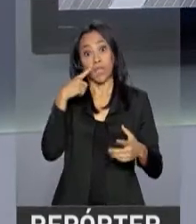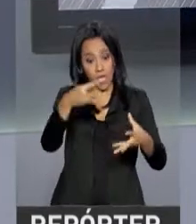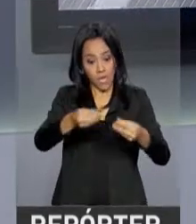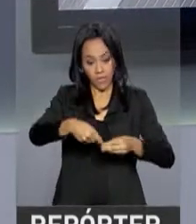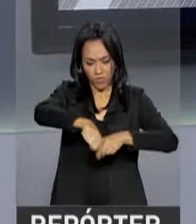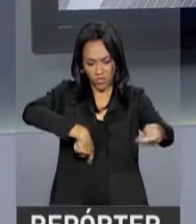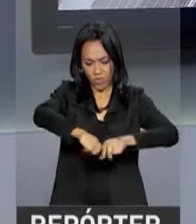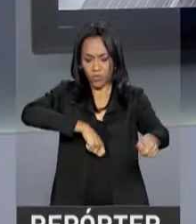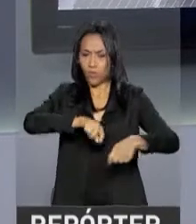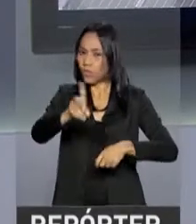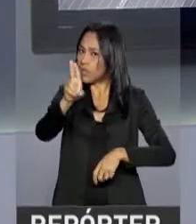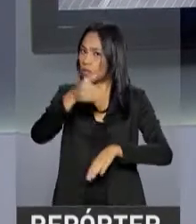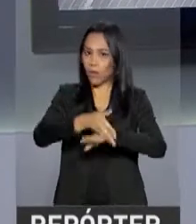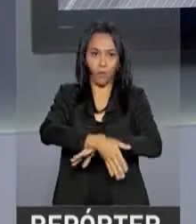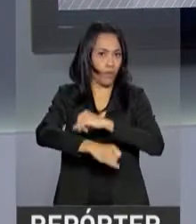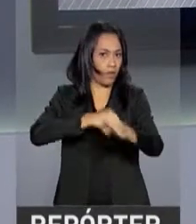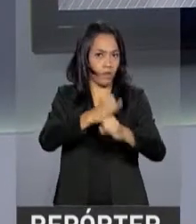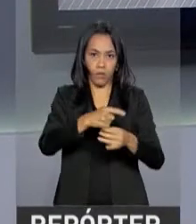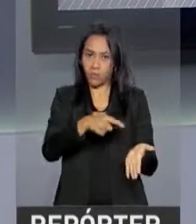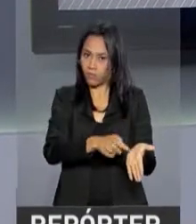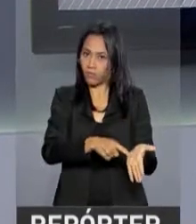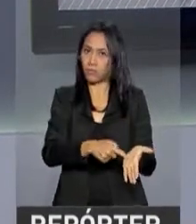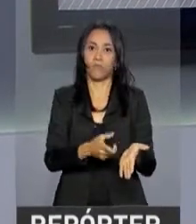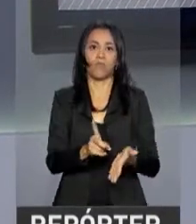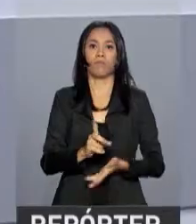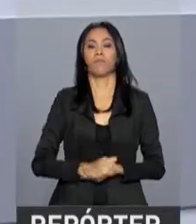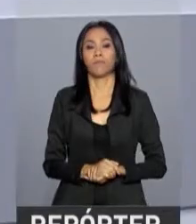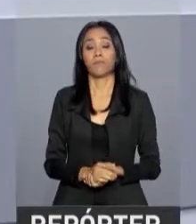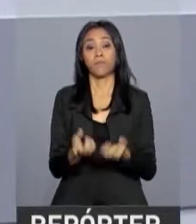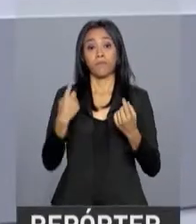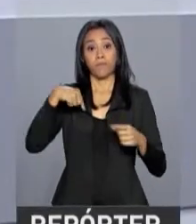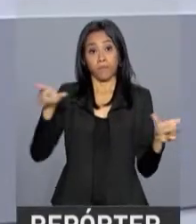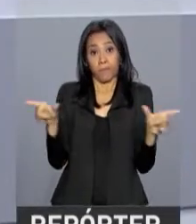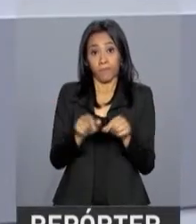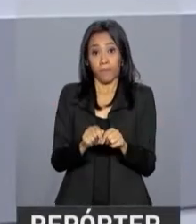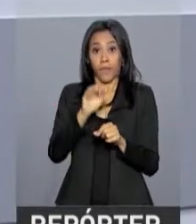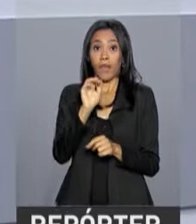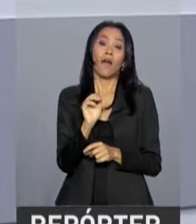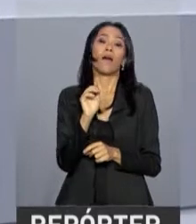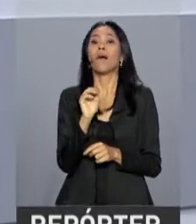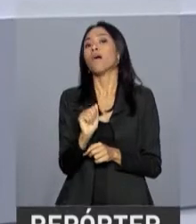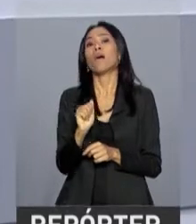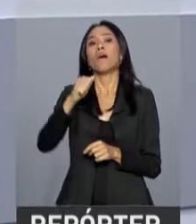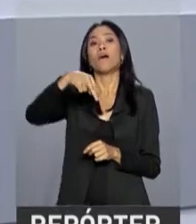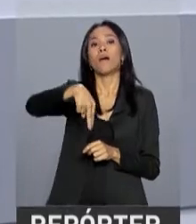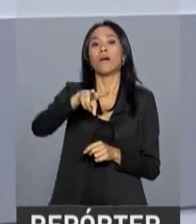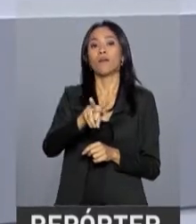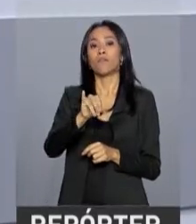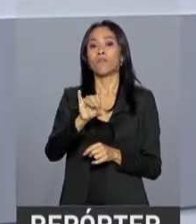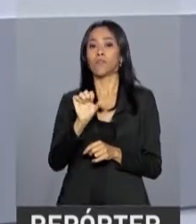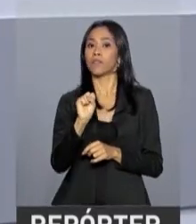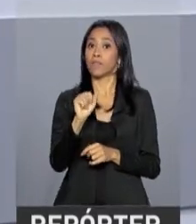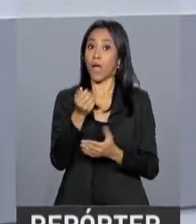carta e jamais acesse o endereço eletrônico indicado e agência nacional de vigilância sanitária anvisa aprovou um